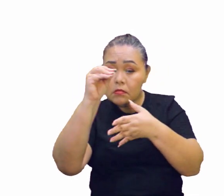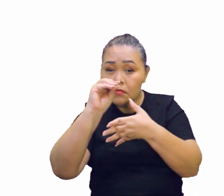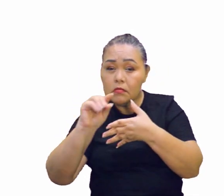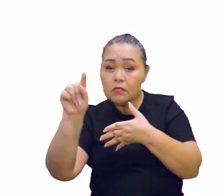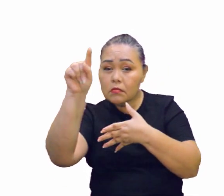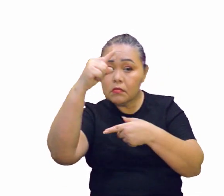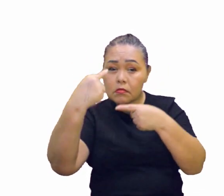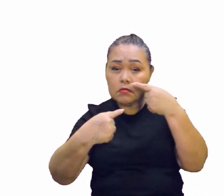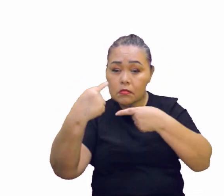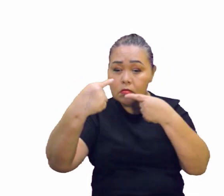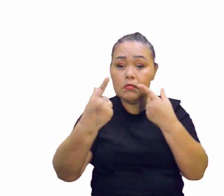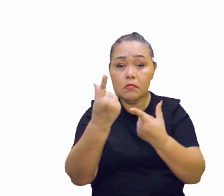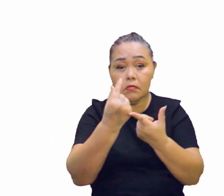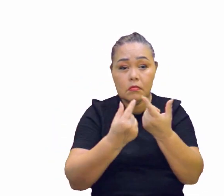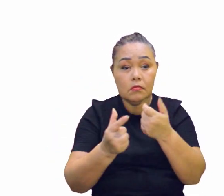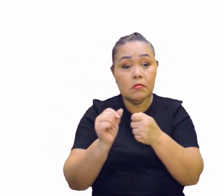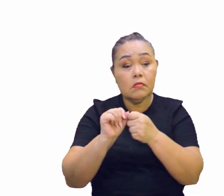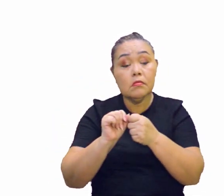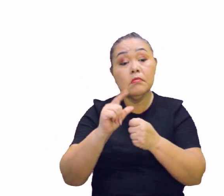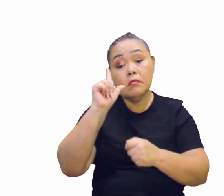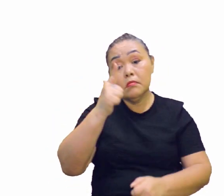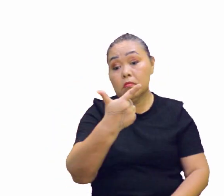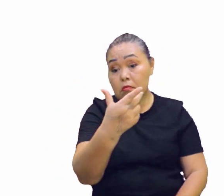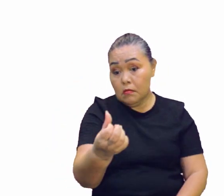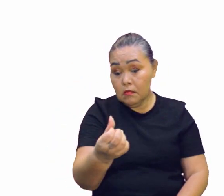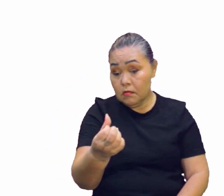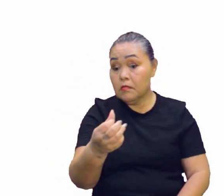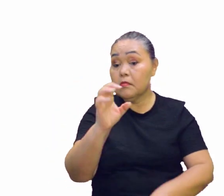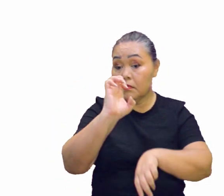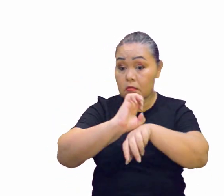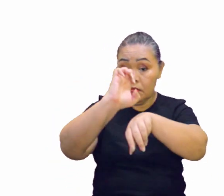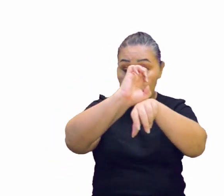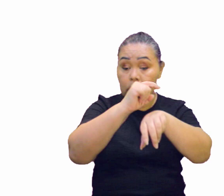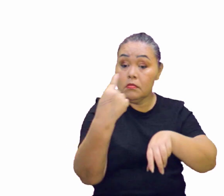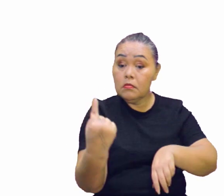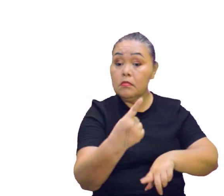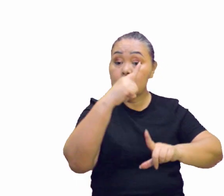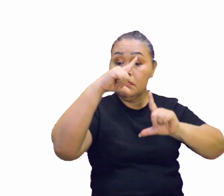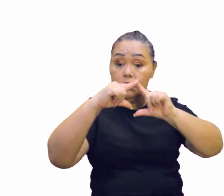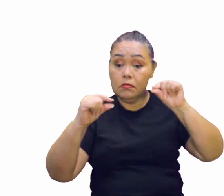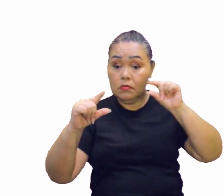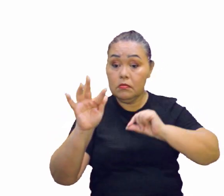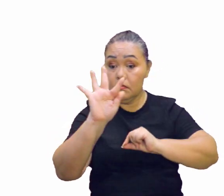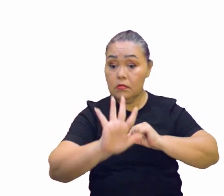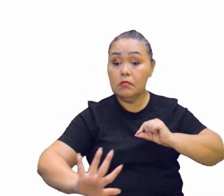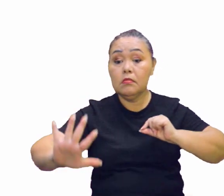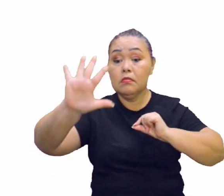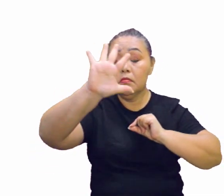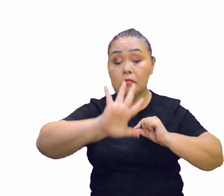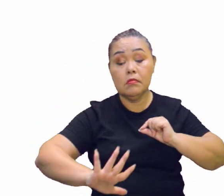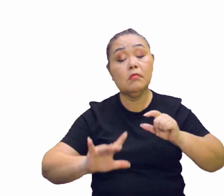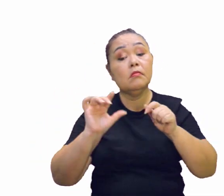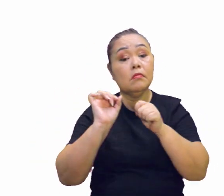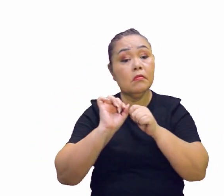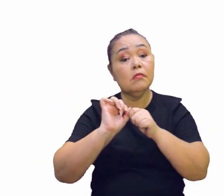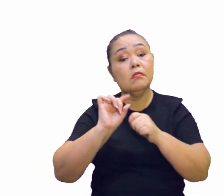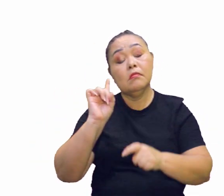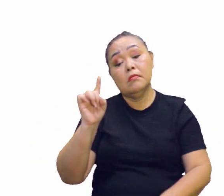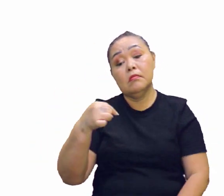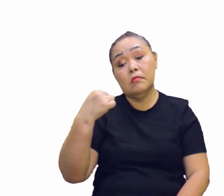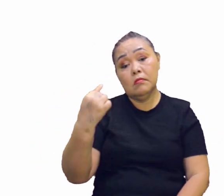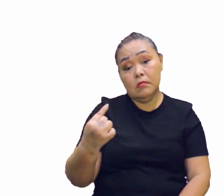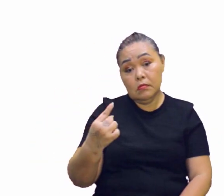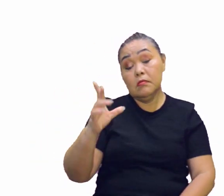unidades político-administrativas, sendo 26 estados e um Distrito Federal, que é, além de